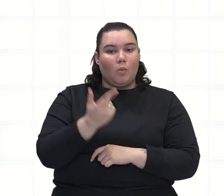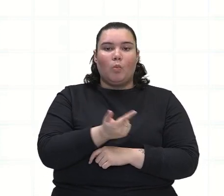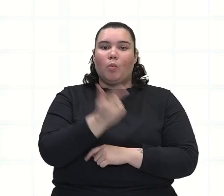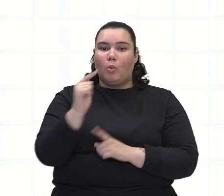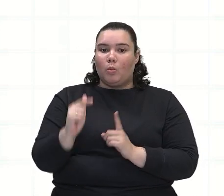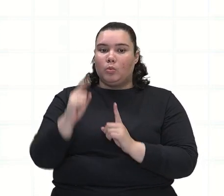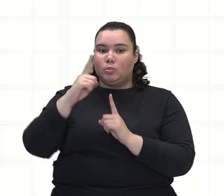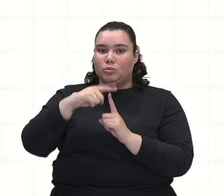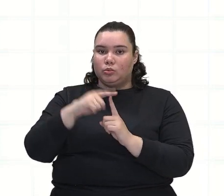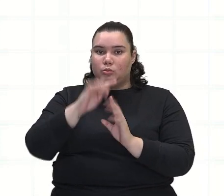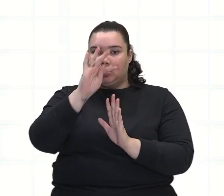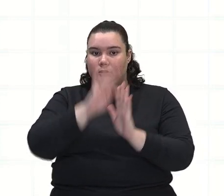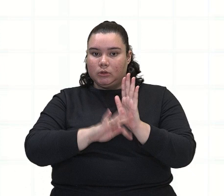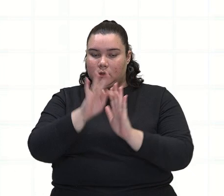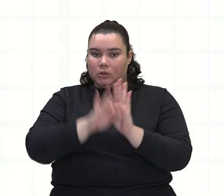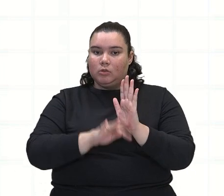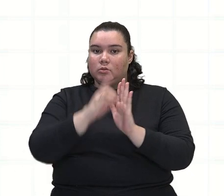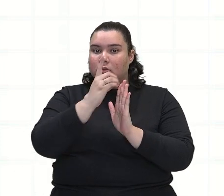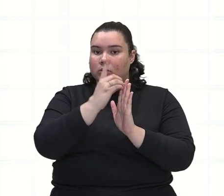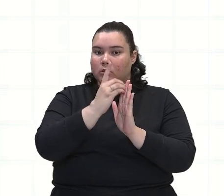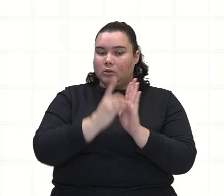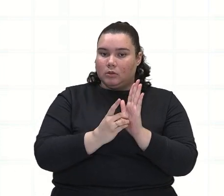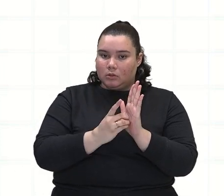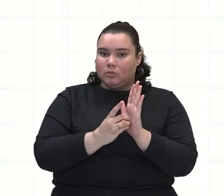o tipo textual dissertativo